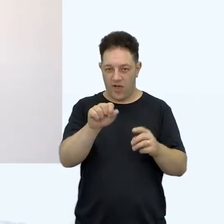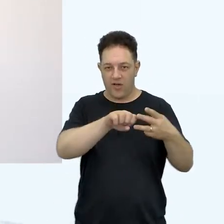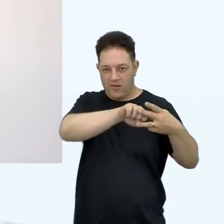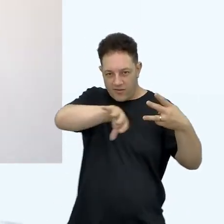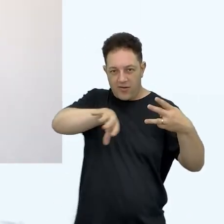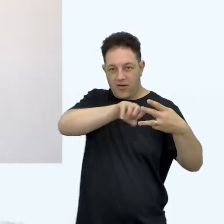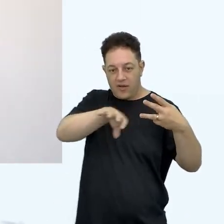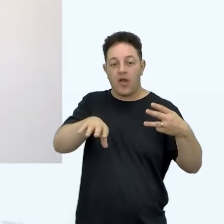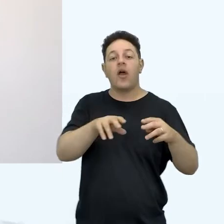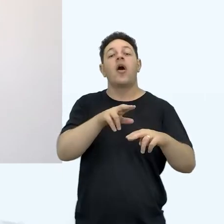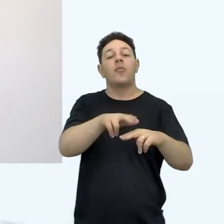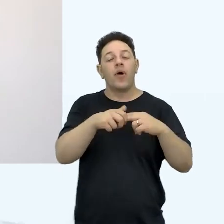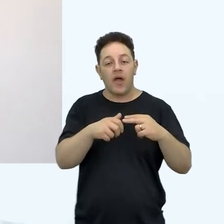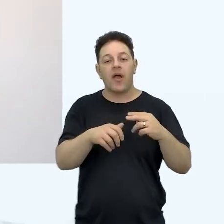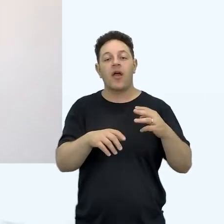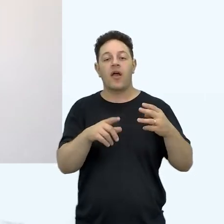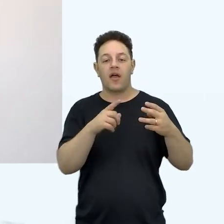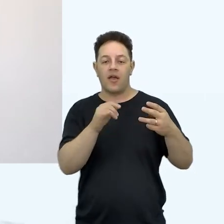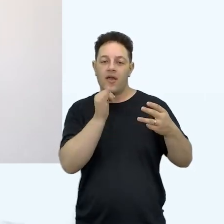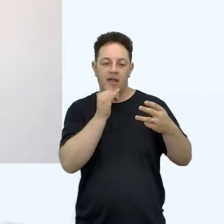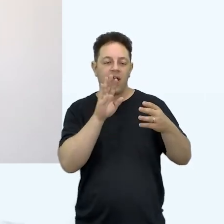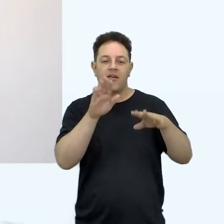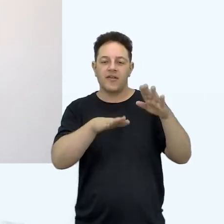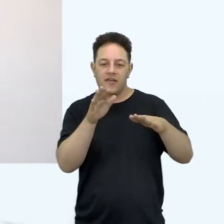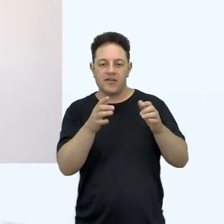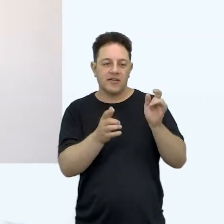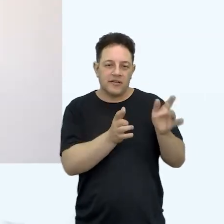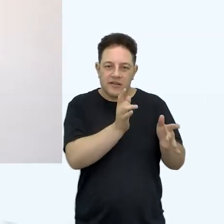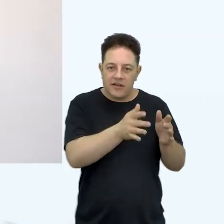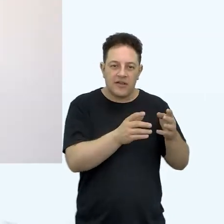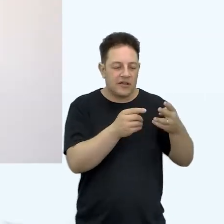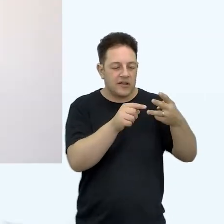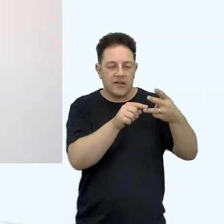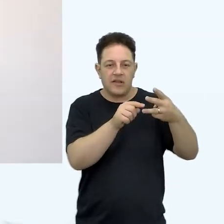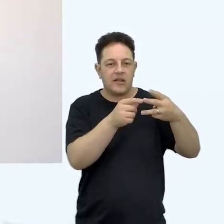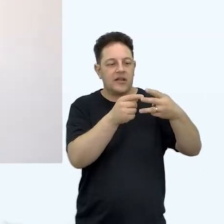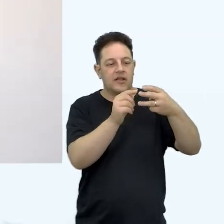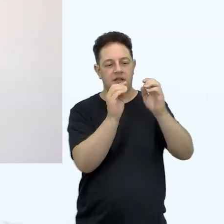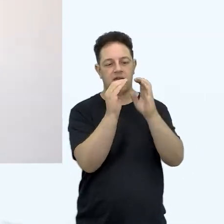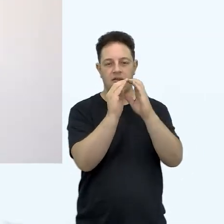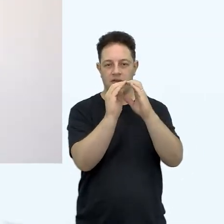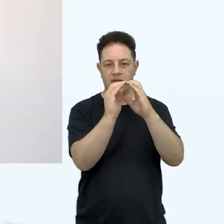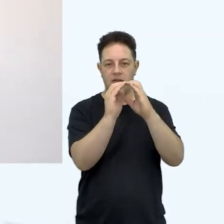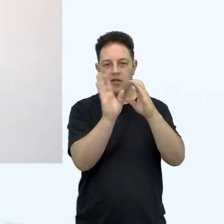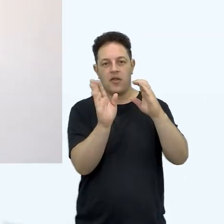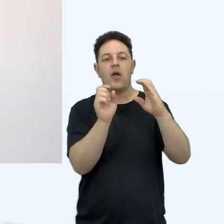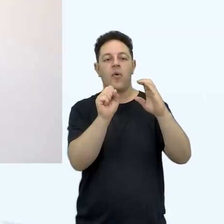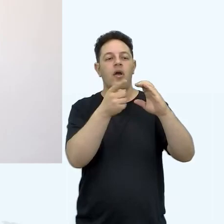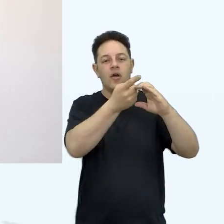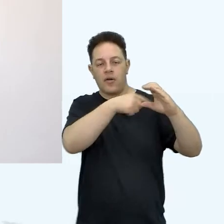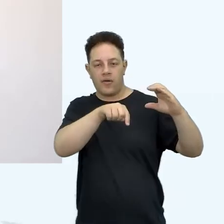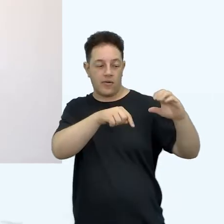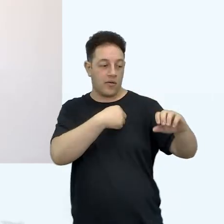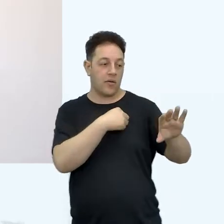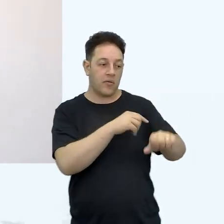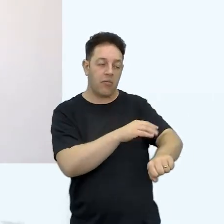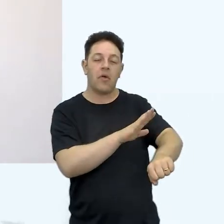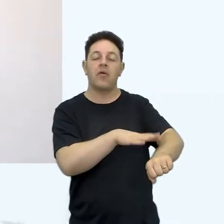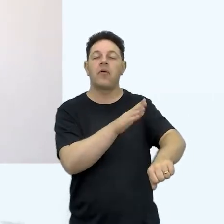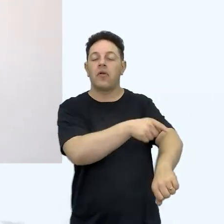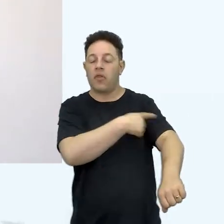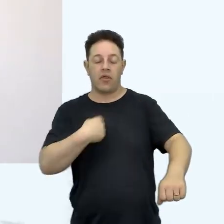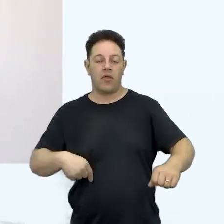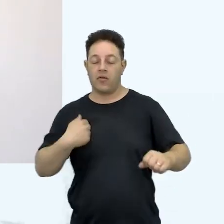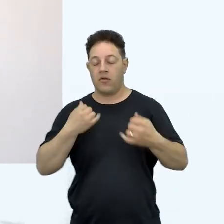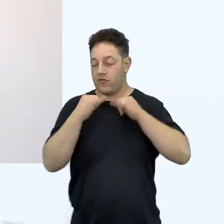a energização das carcaças, né? E a possibilidade de ela fluir por um ser humano, né, causando assim um choque elétrico. Os